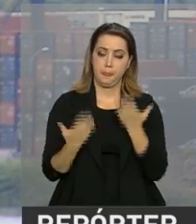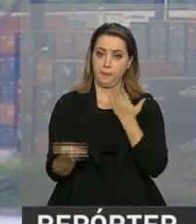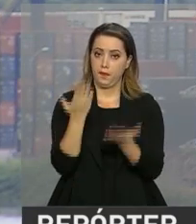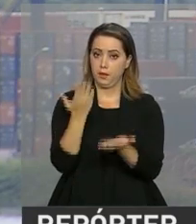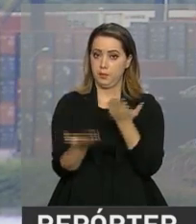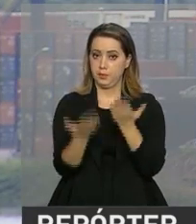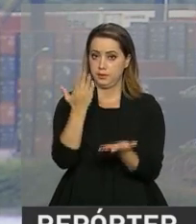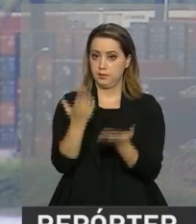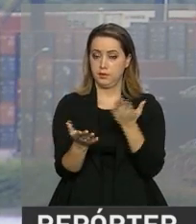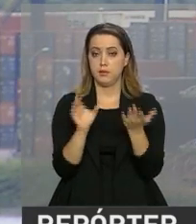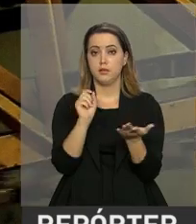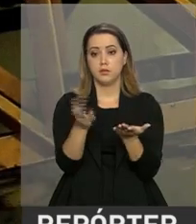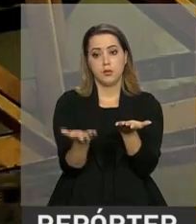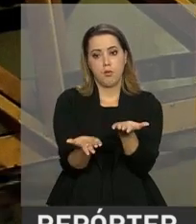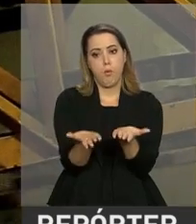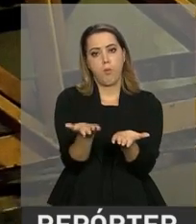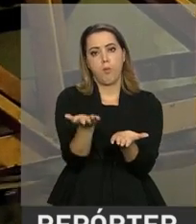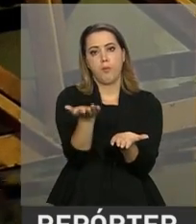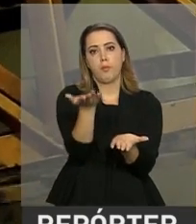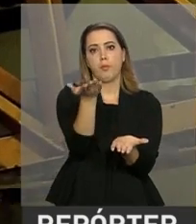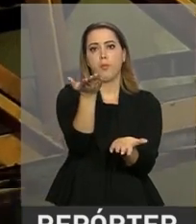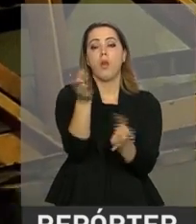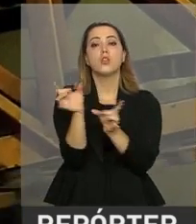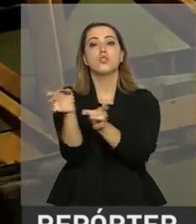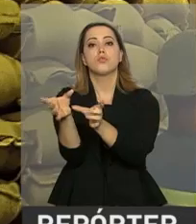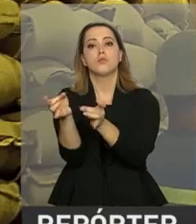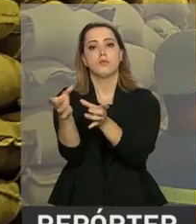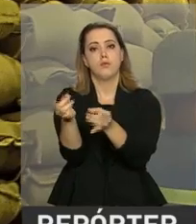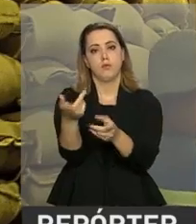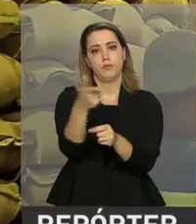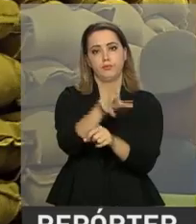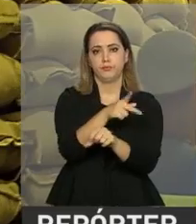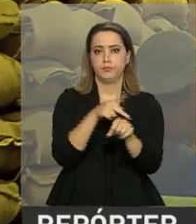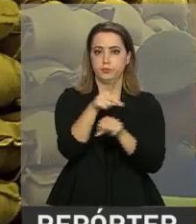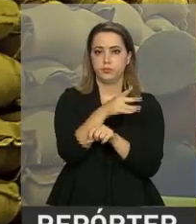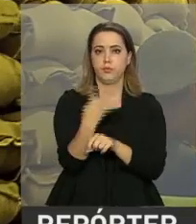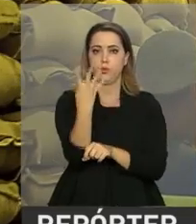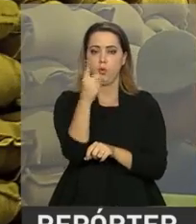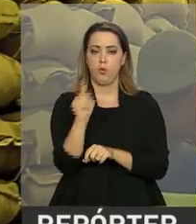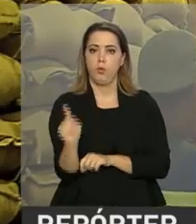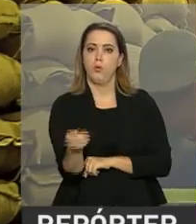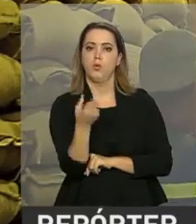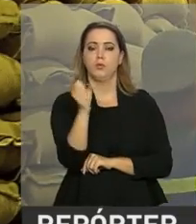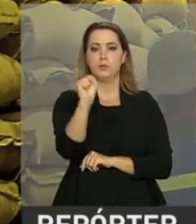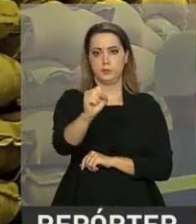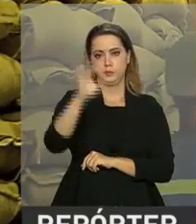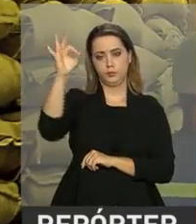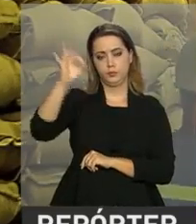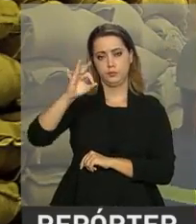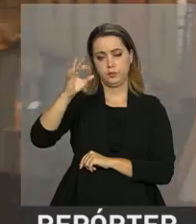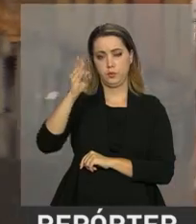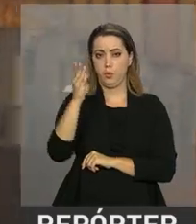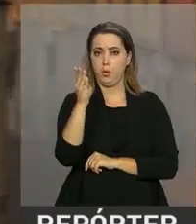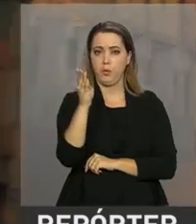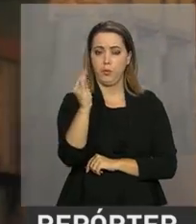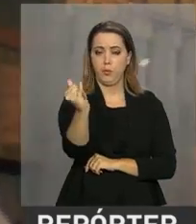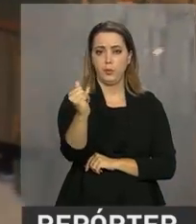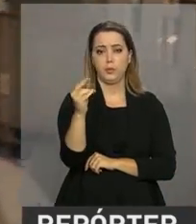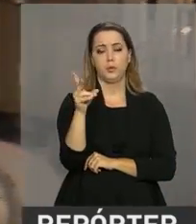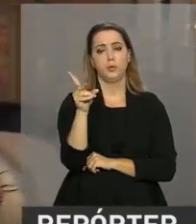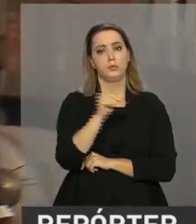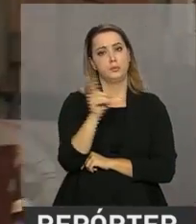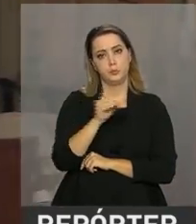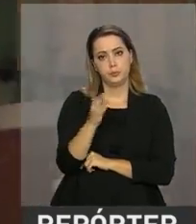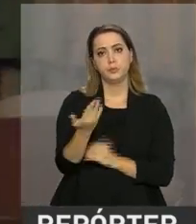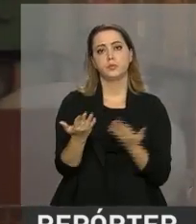brasileira registrou superávit recorde para os meses de novembro, com quase 4,8 bilhões de dólares. O valor é maior